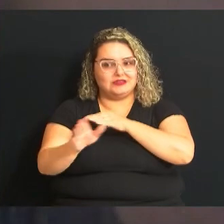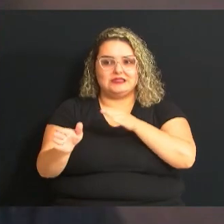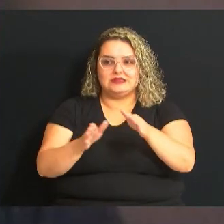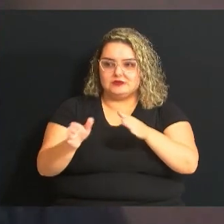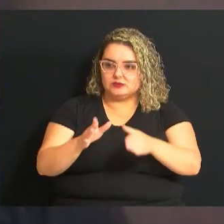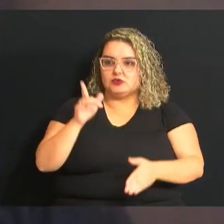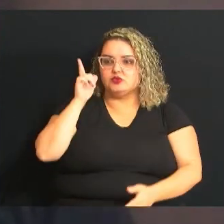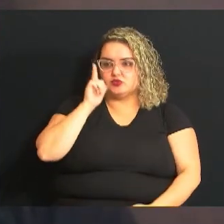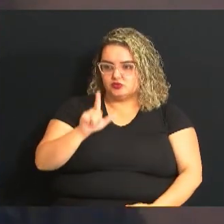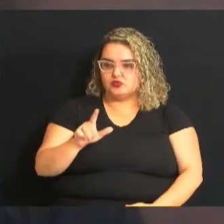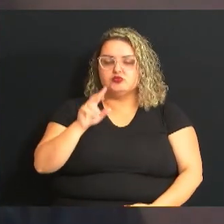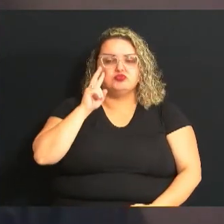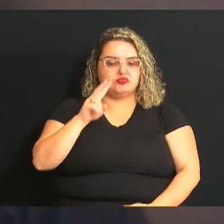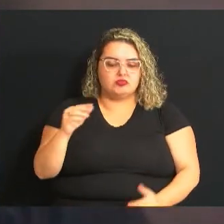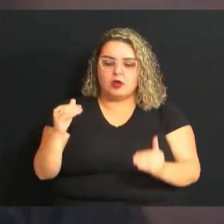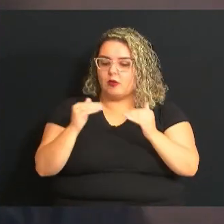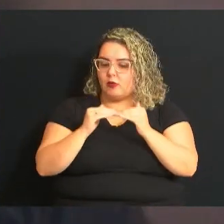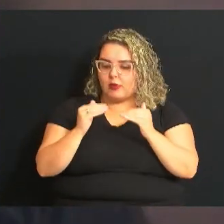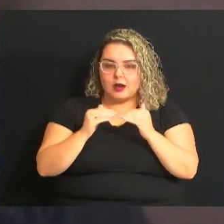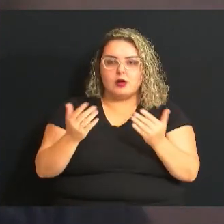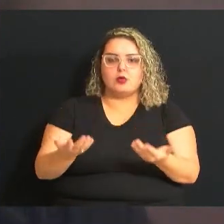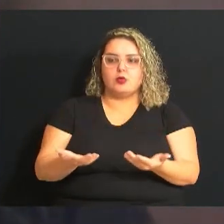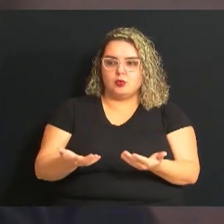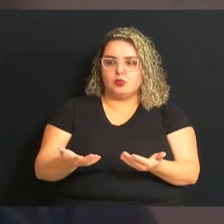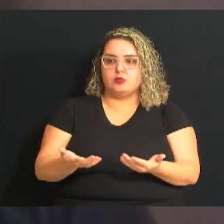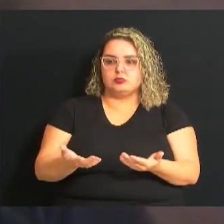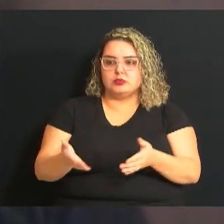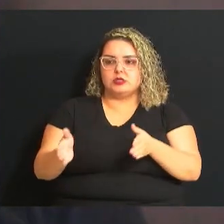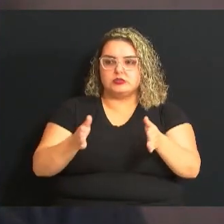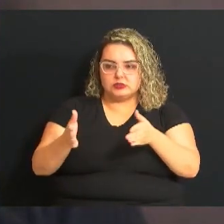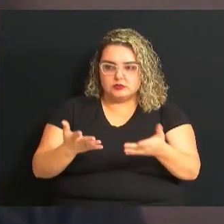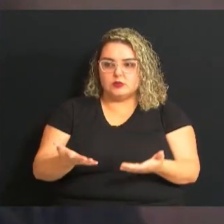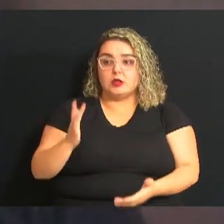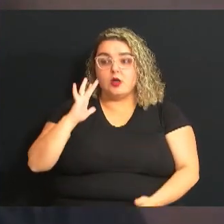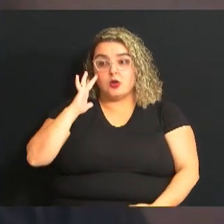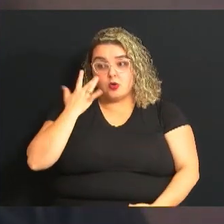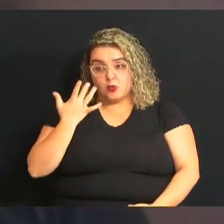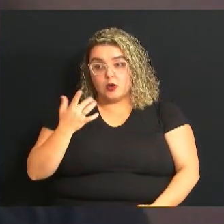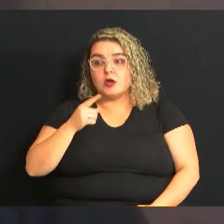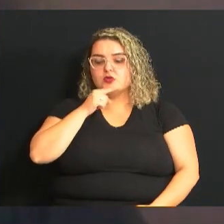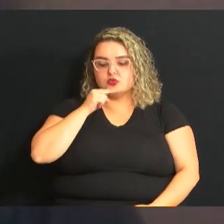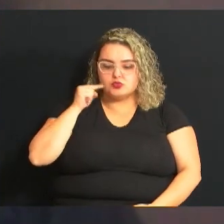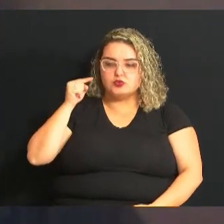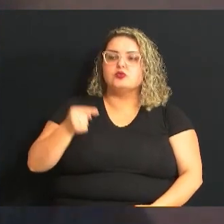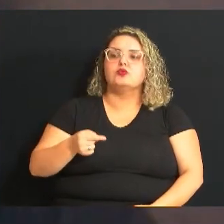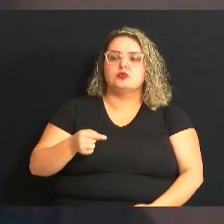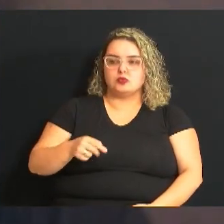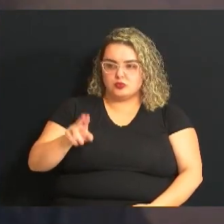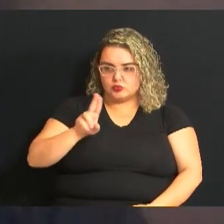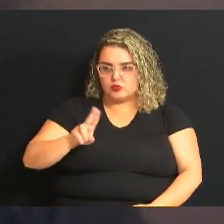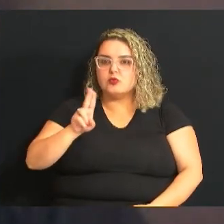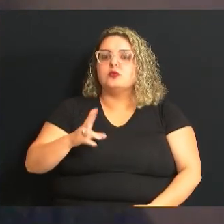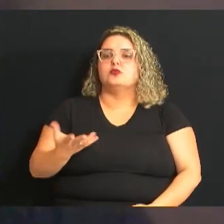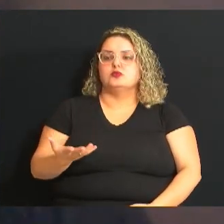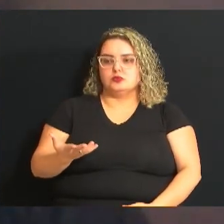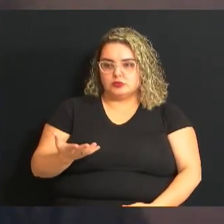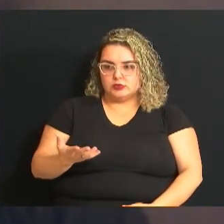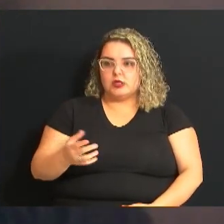da Rússia na Ucrânia, a resposta dos ucranianos, oficialmente, como é que a gente entende tudo isso que está